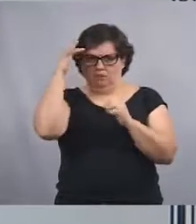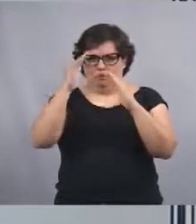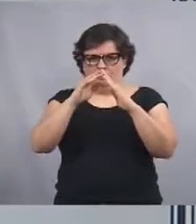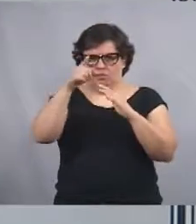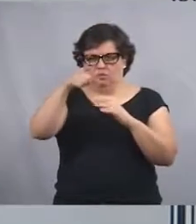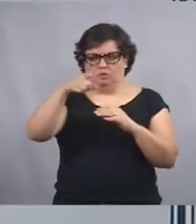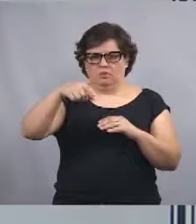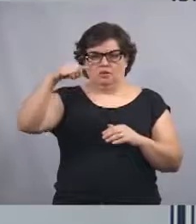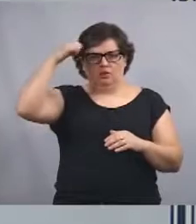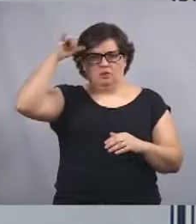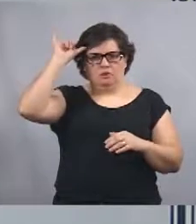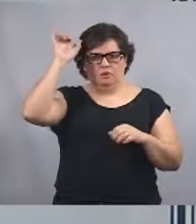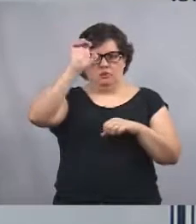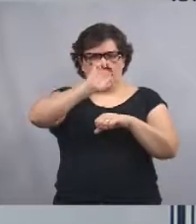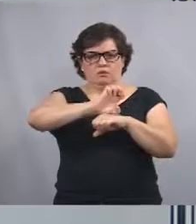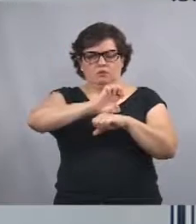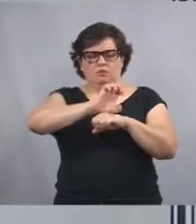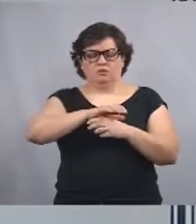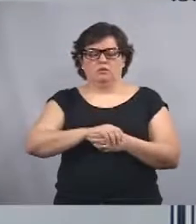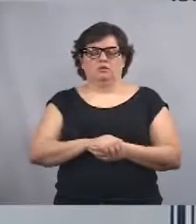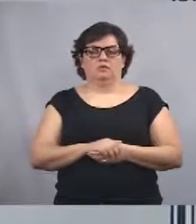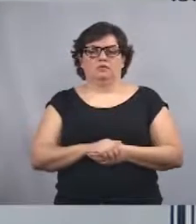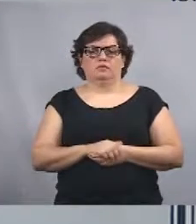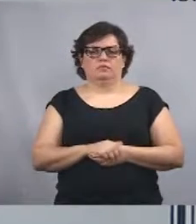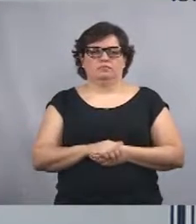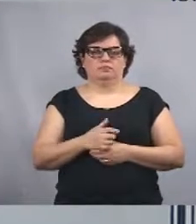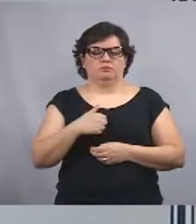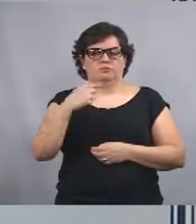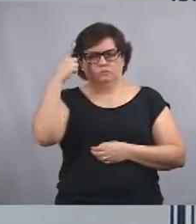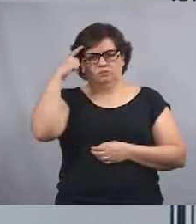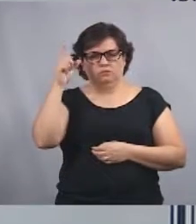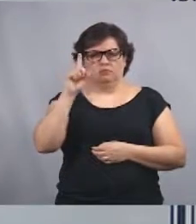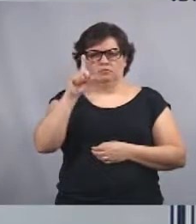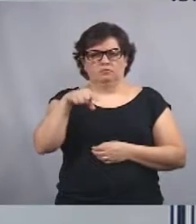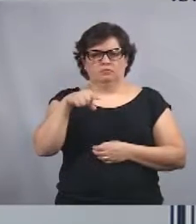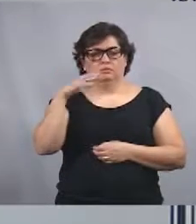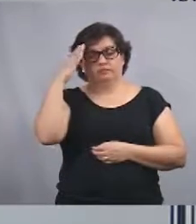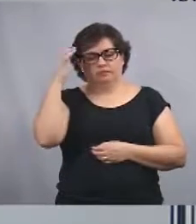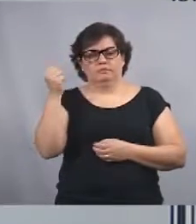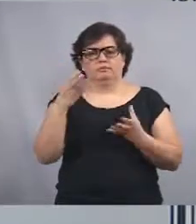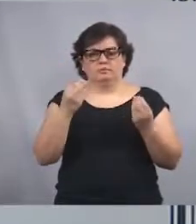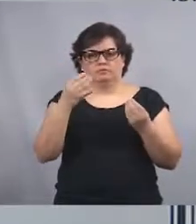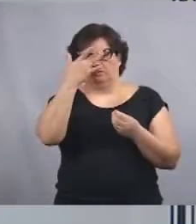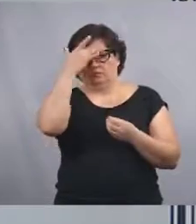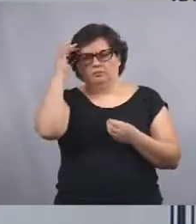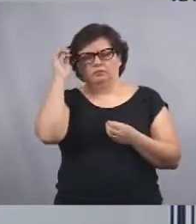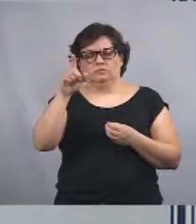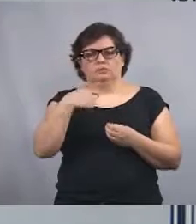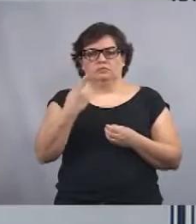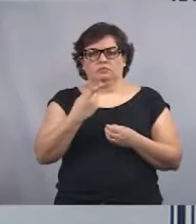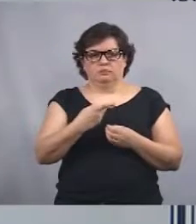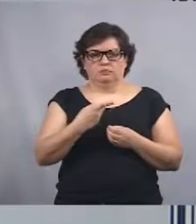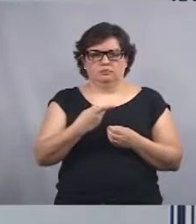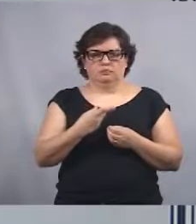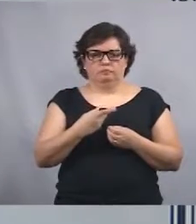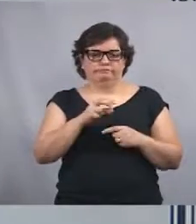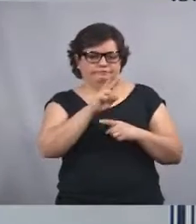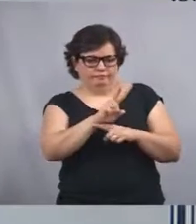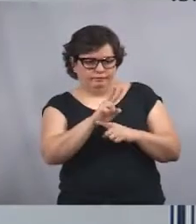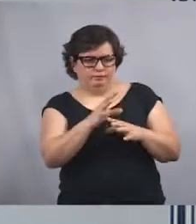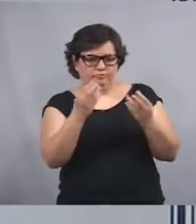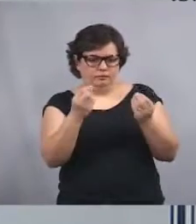Fazenda do Estado, e eu acho que é bastante sabido de muita gente que nós temos uma atuação bastante incisiva ali naquela